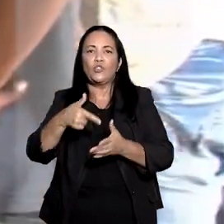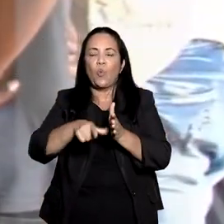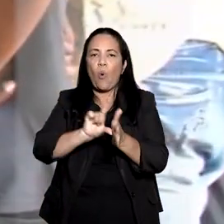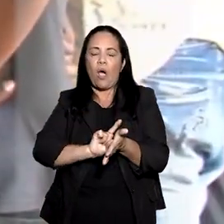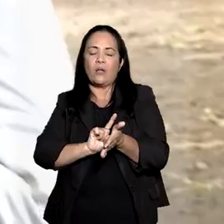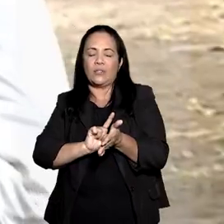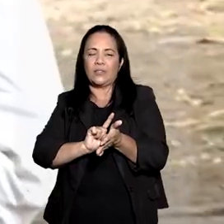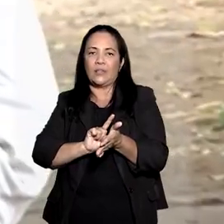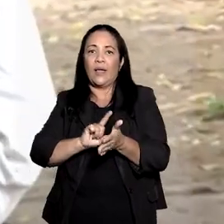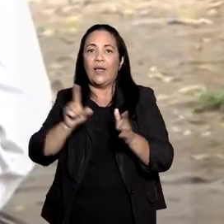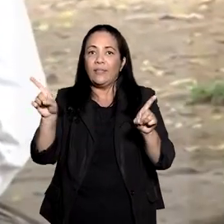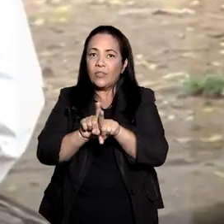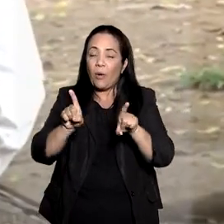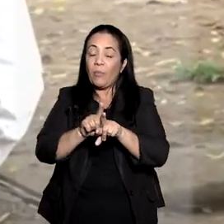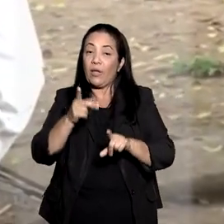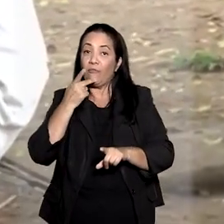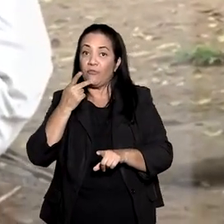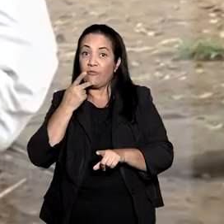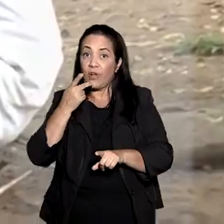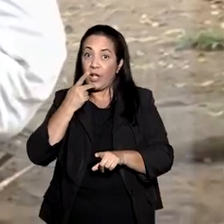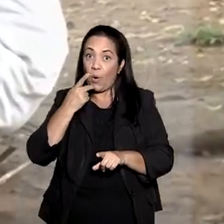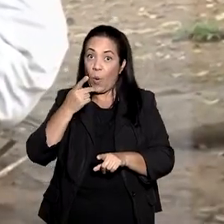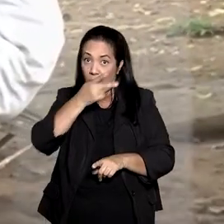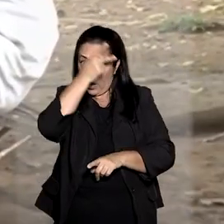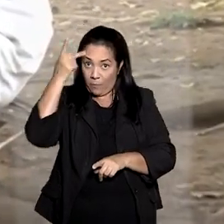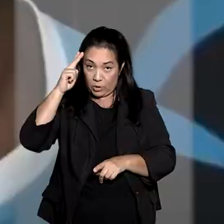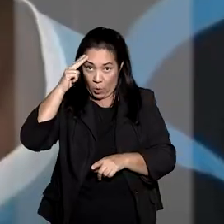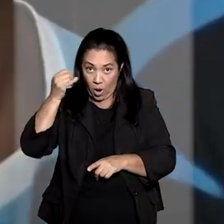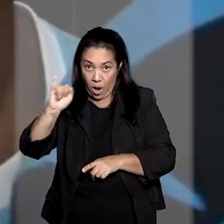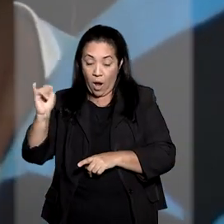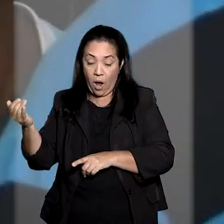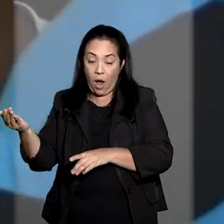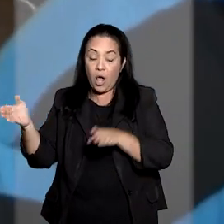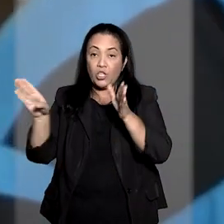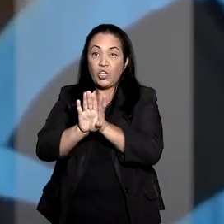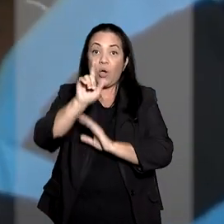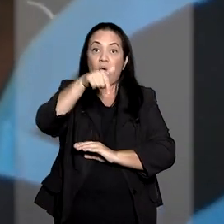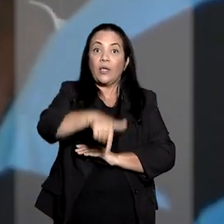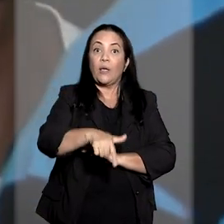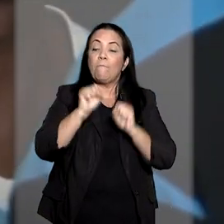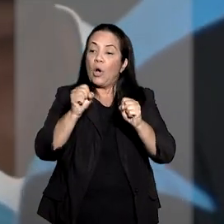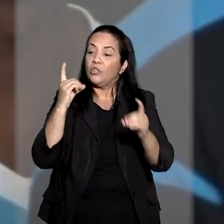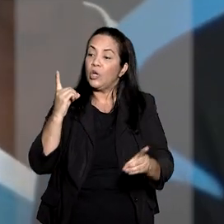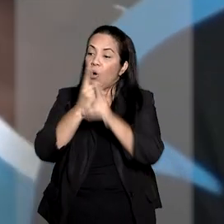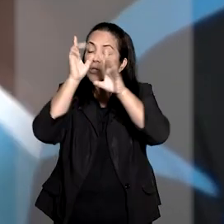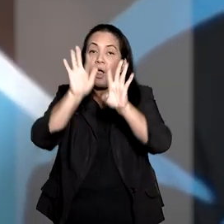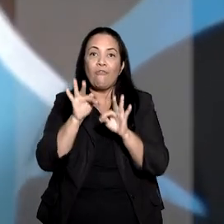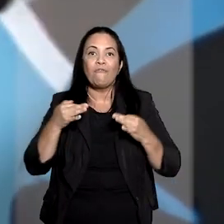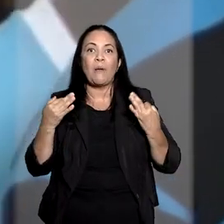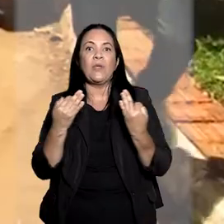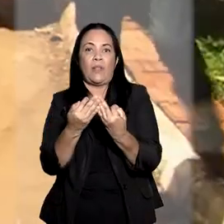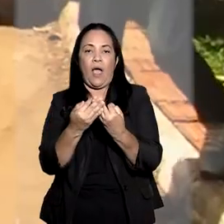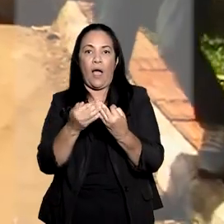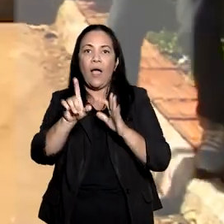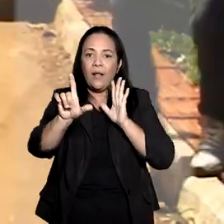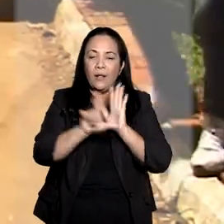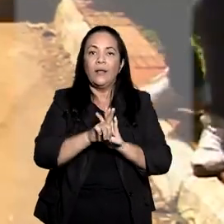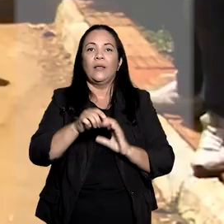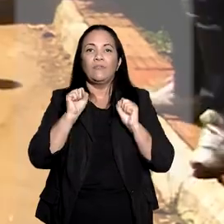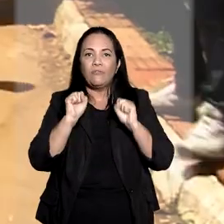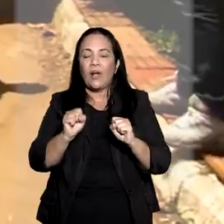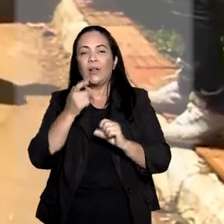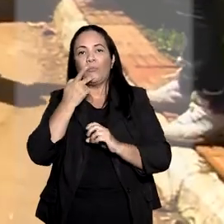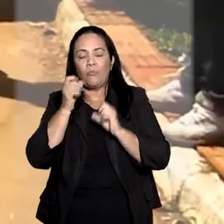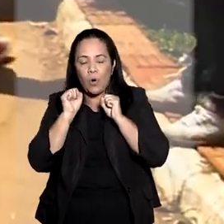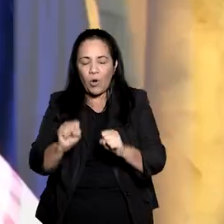a deliberação da corte e diz respeito aos casos em que o pedido de liminar é amparado na necessidade de reunião familiar